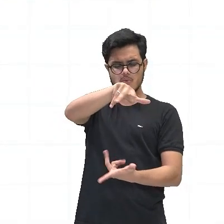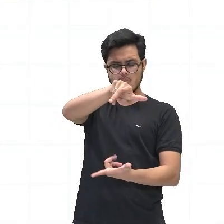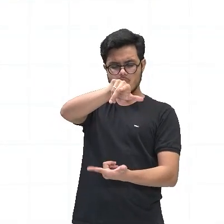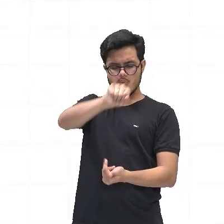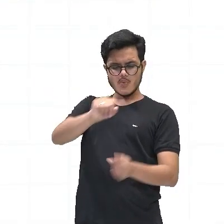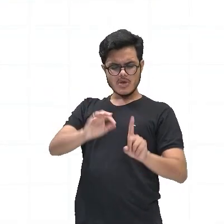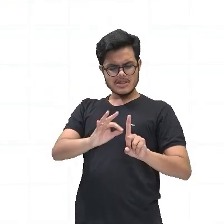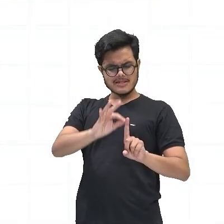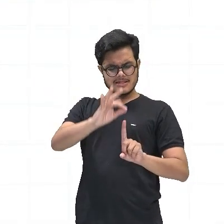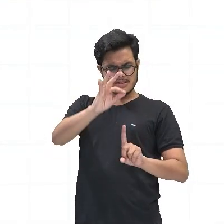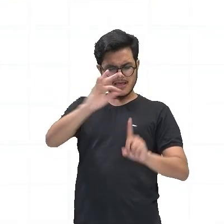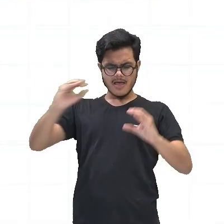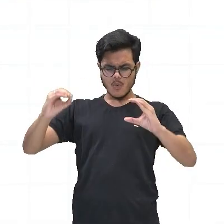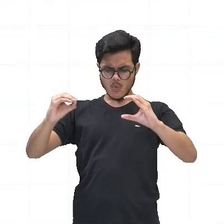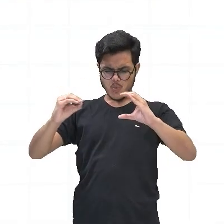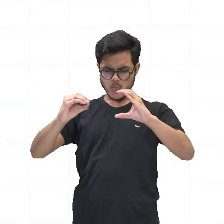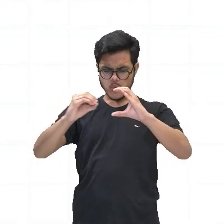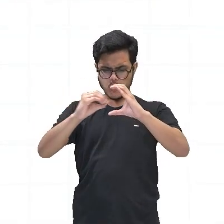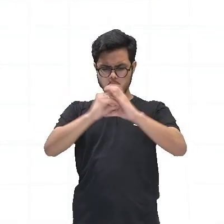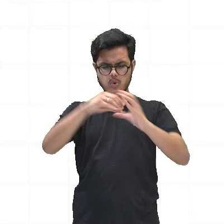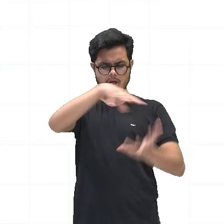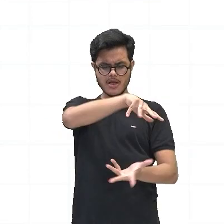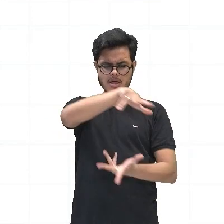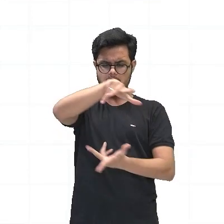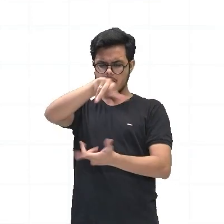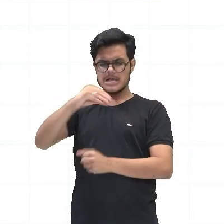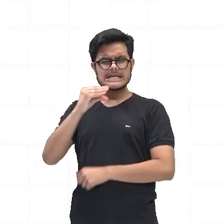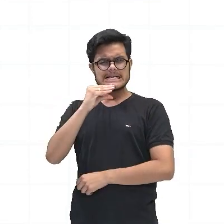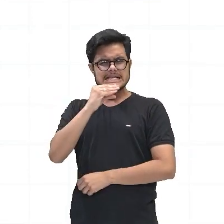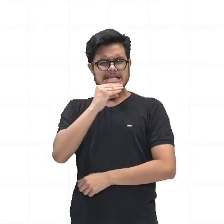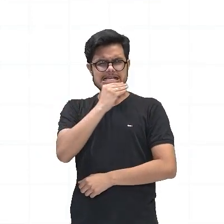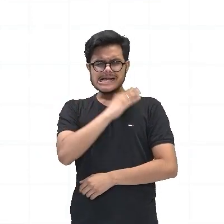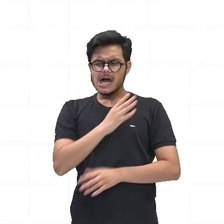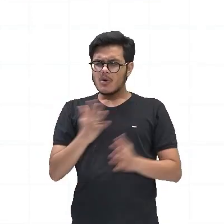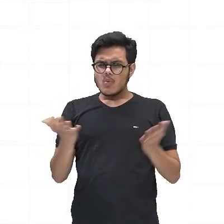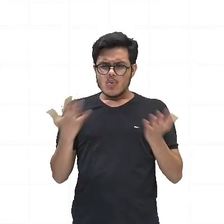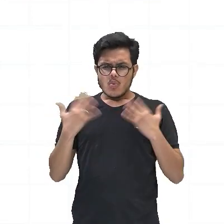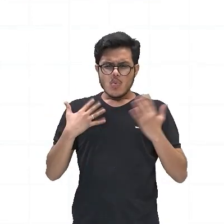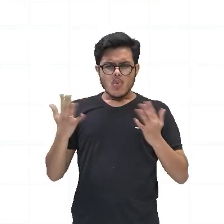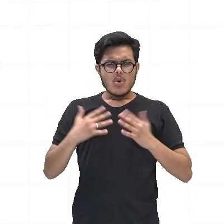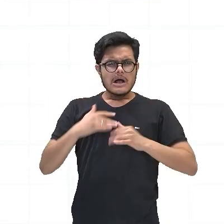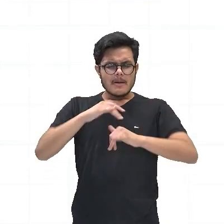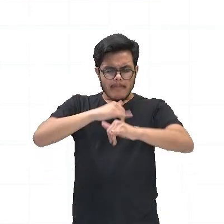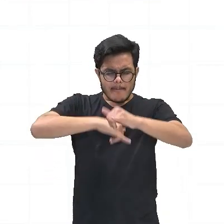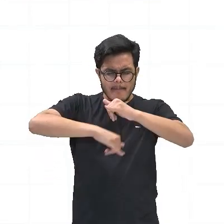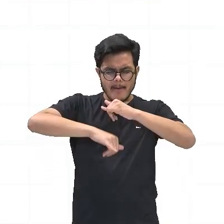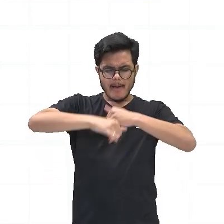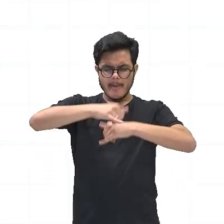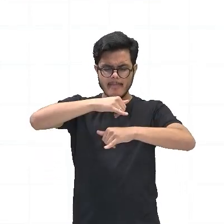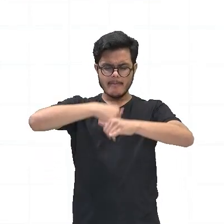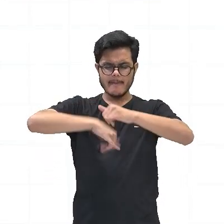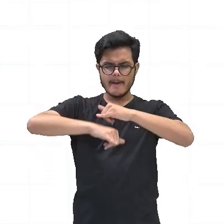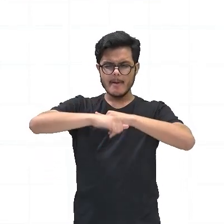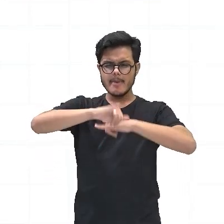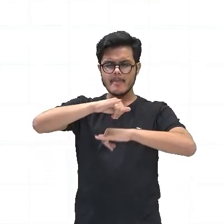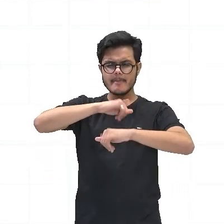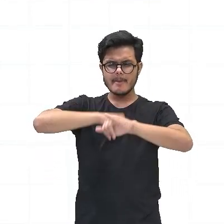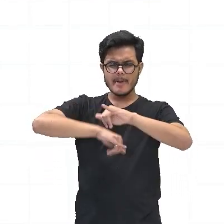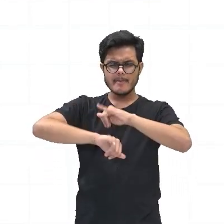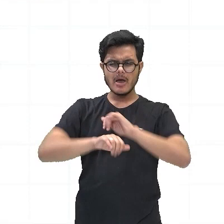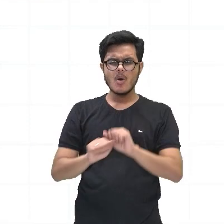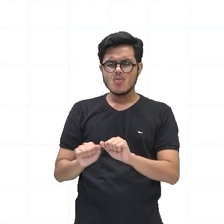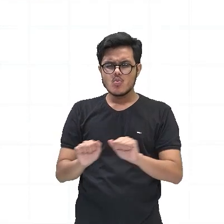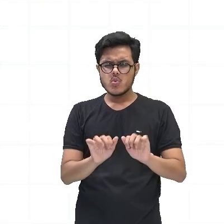interna da Terra é o calor, né, que vem do interior dela, e ele é considerado uma fonte de energia denominada